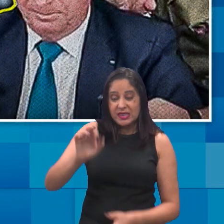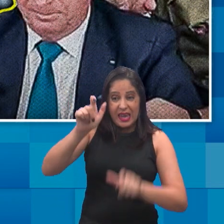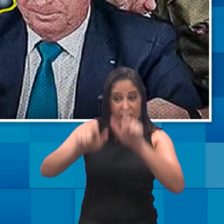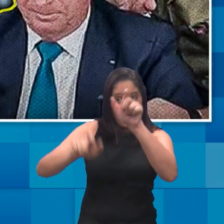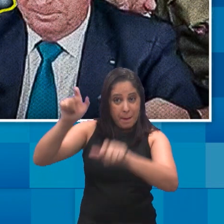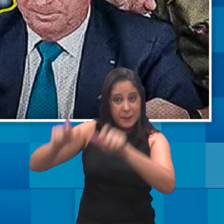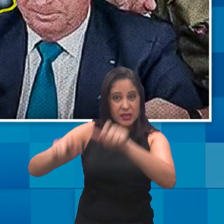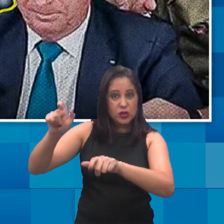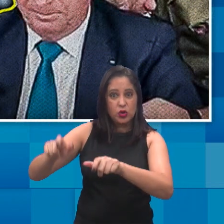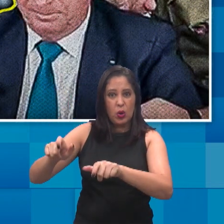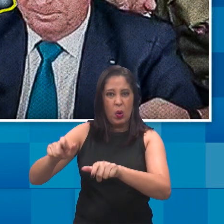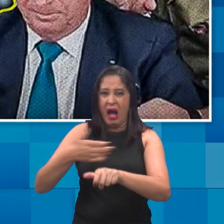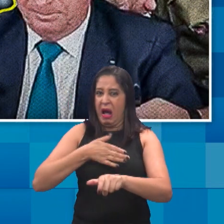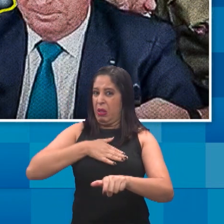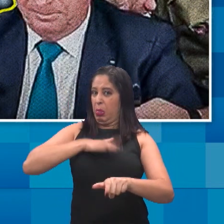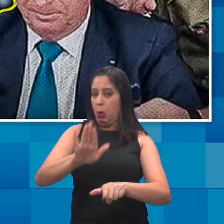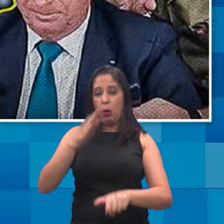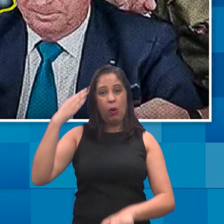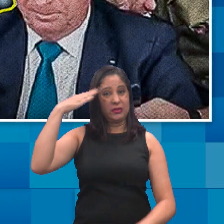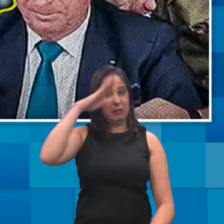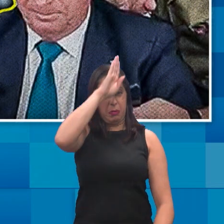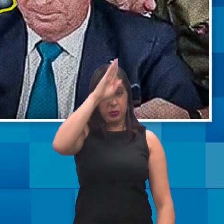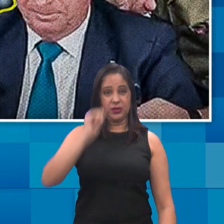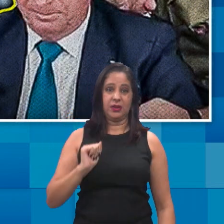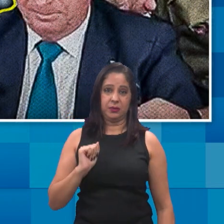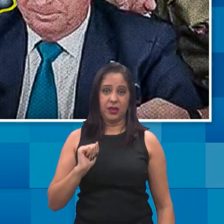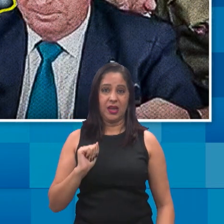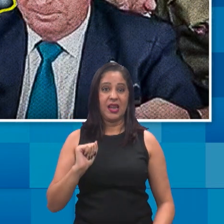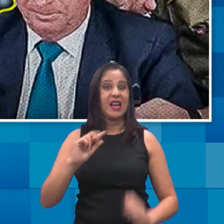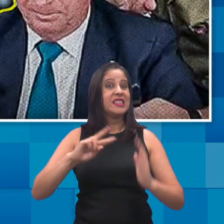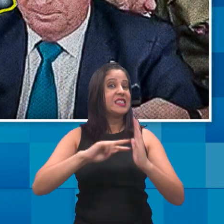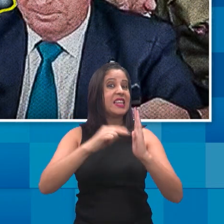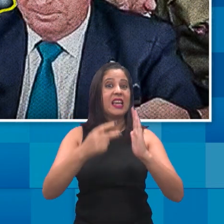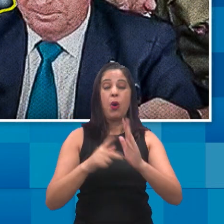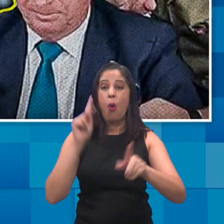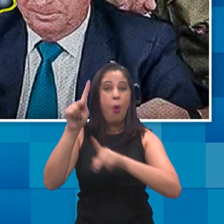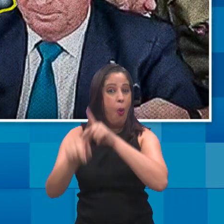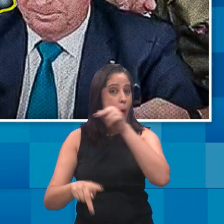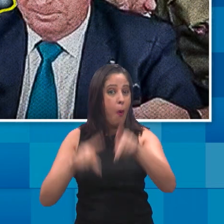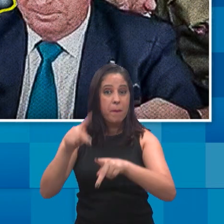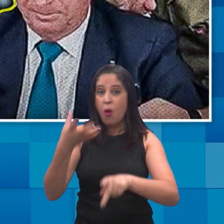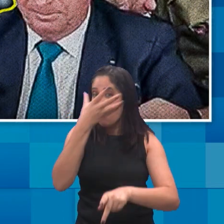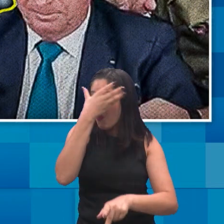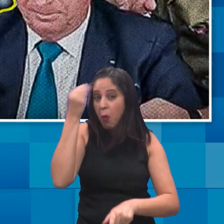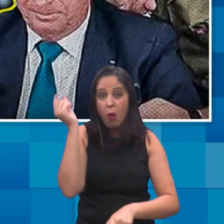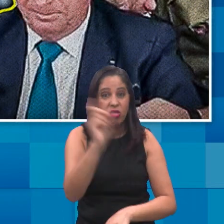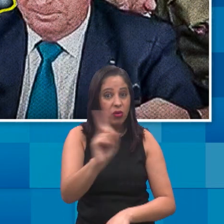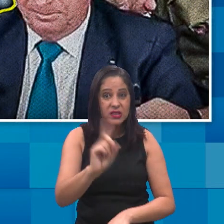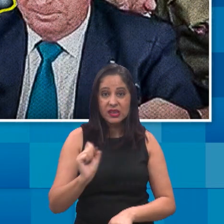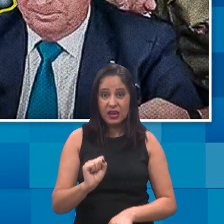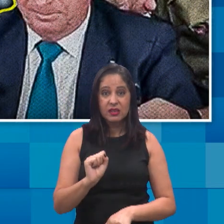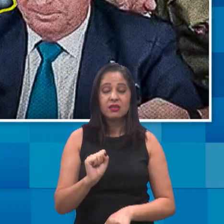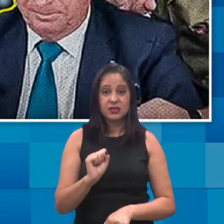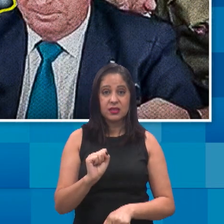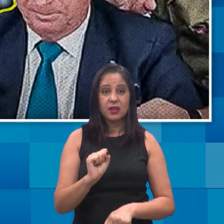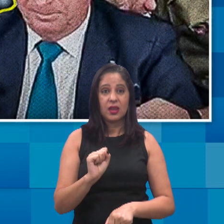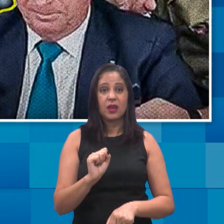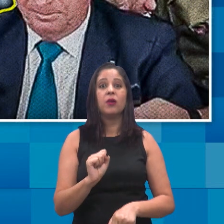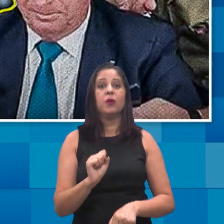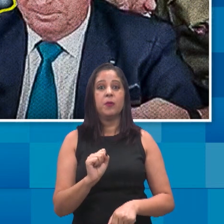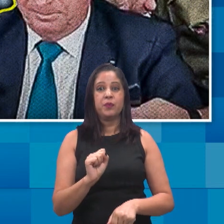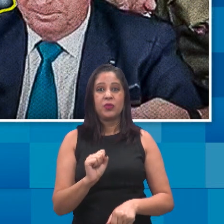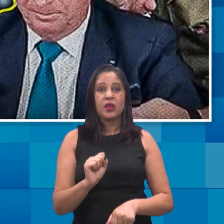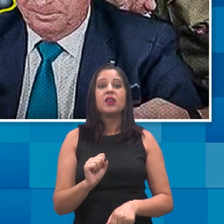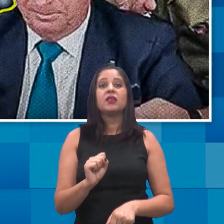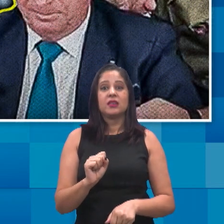inelegível. Isso só mostra que o povo não esquece as barbaridades e o horror